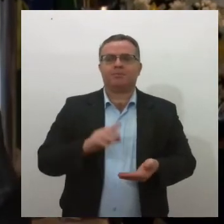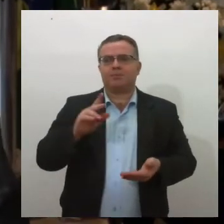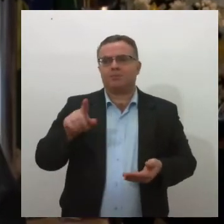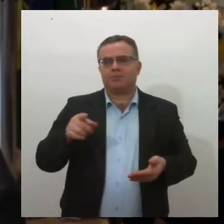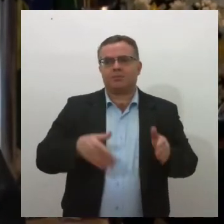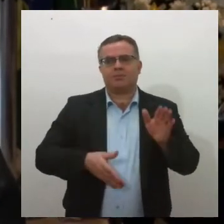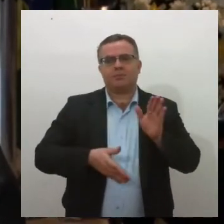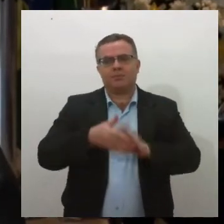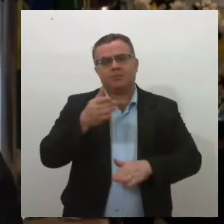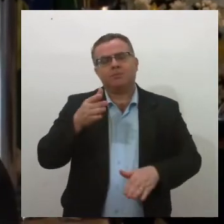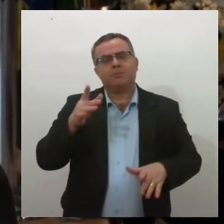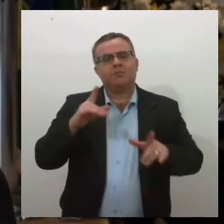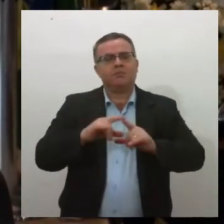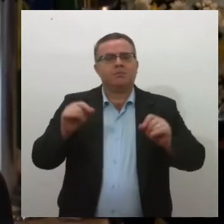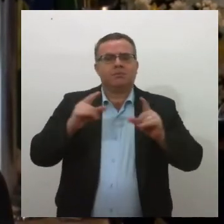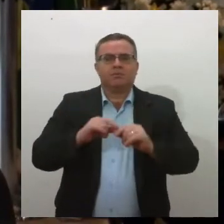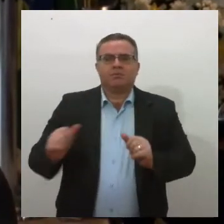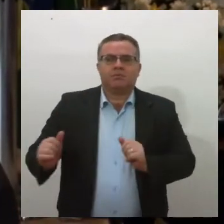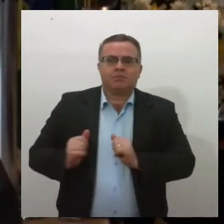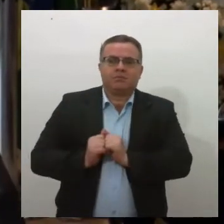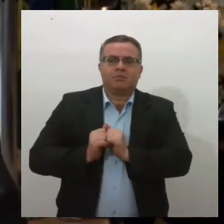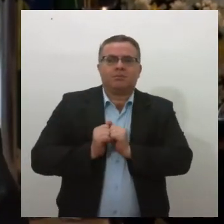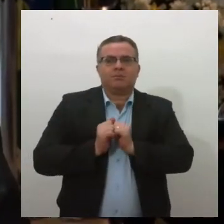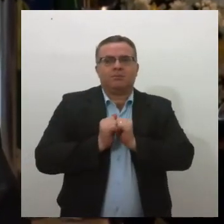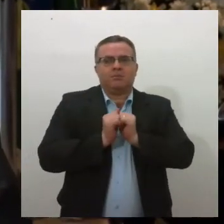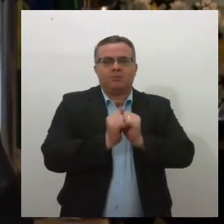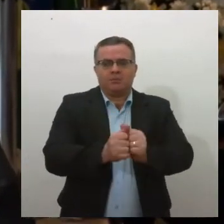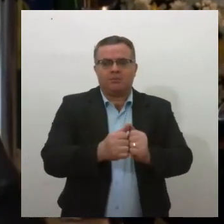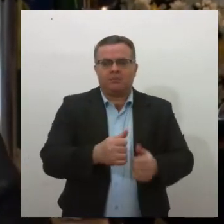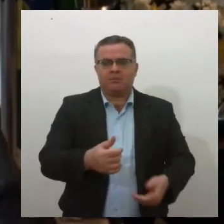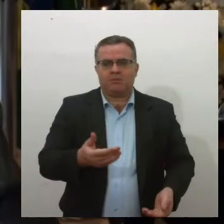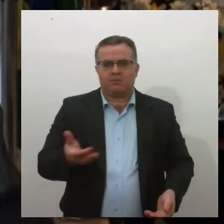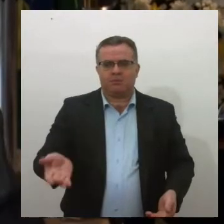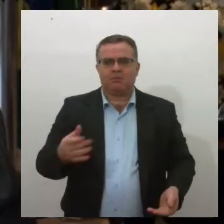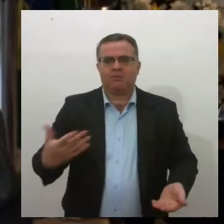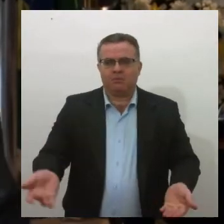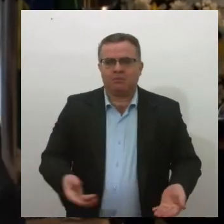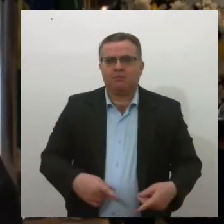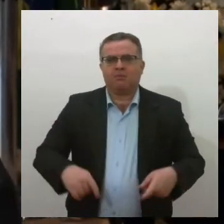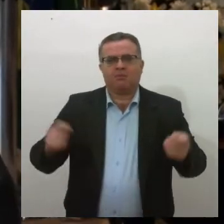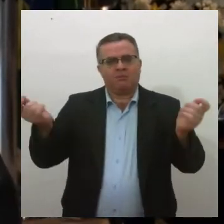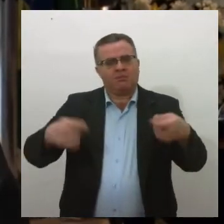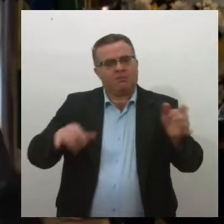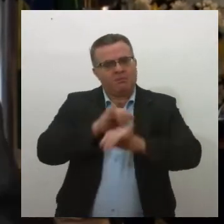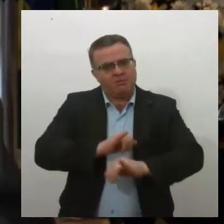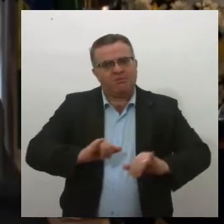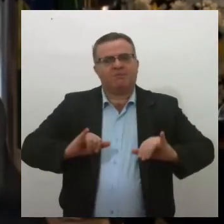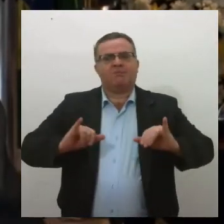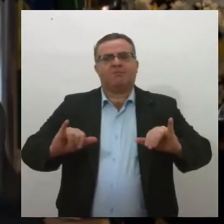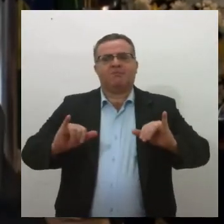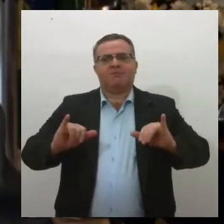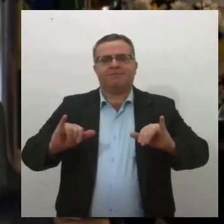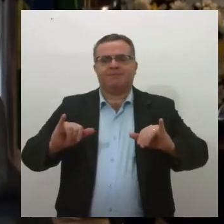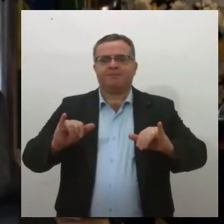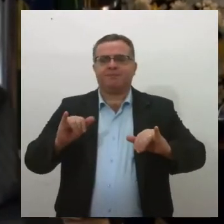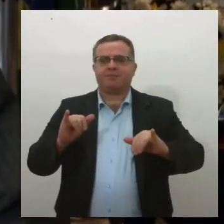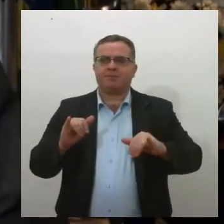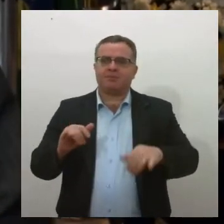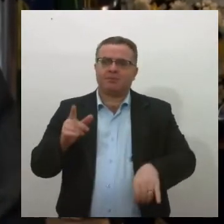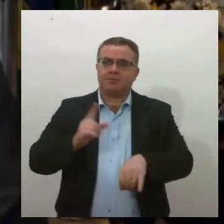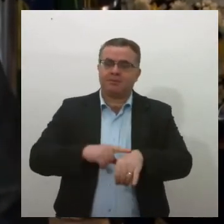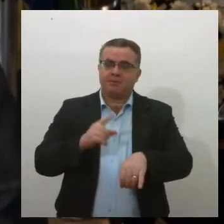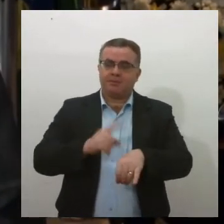eu fui na companhia de Reinaldo Moura, e posso dizer que aquela viagem passou num período muito